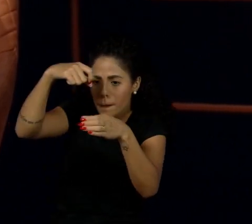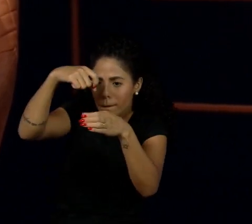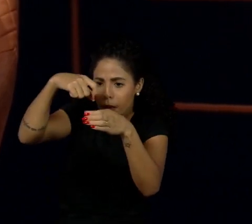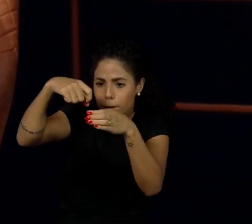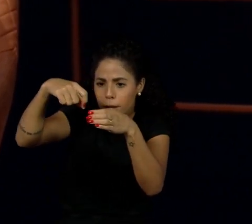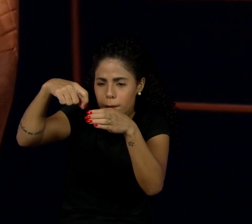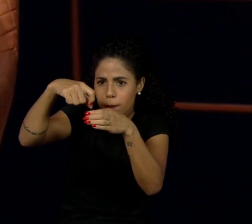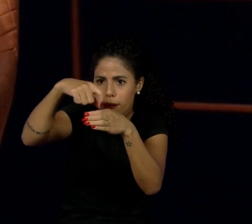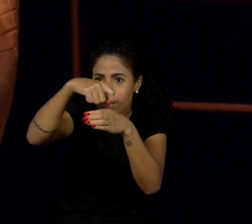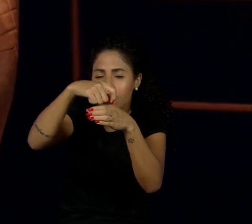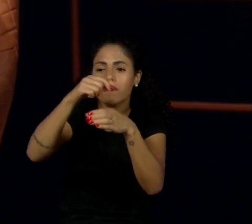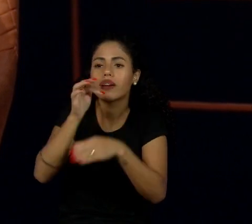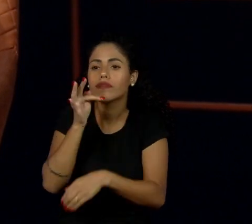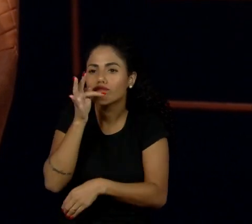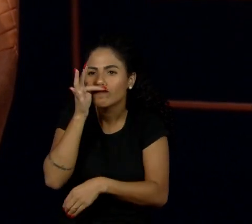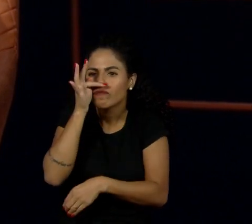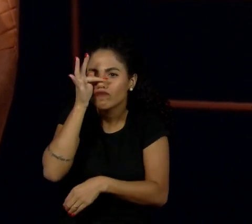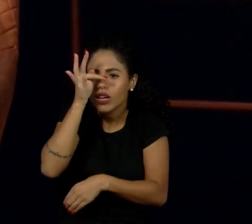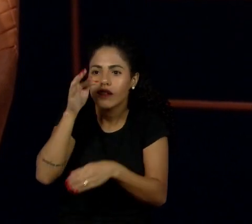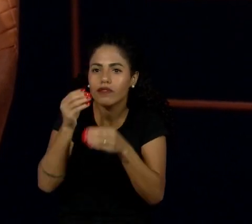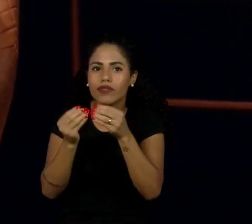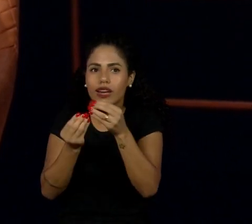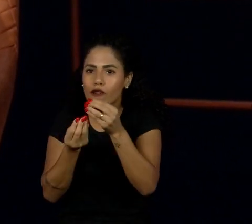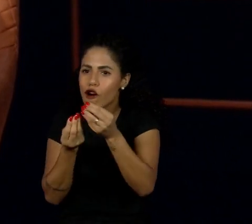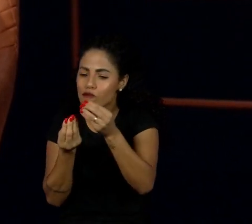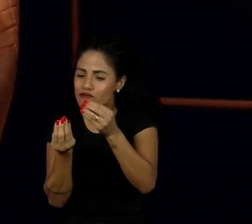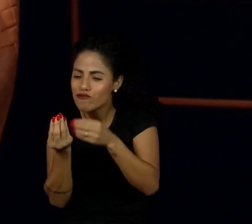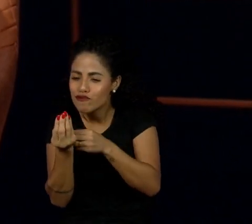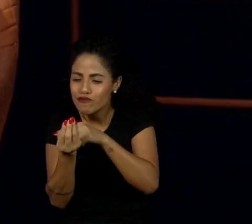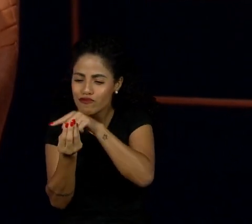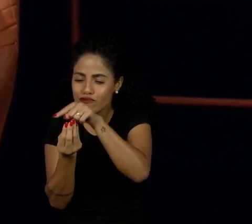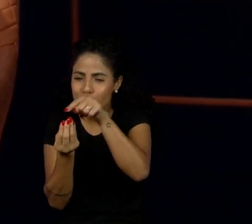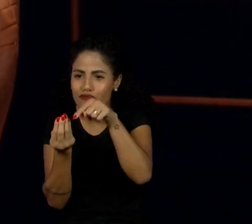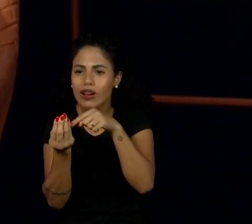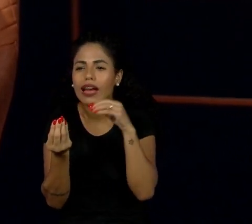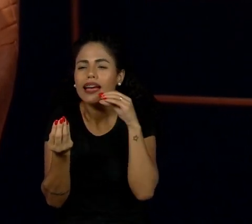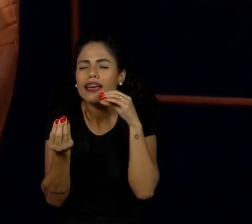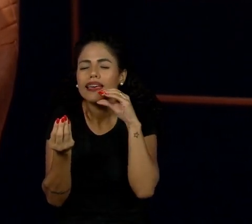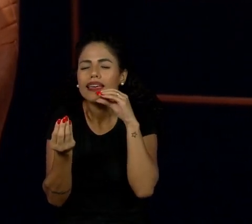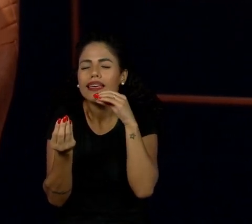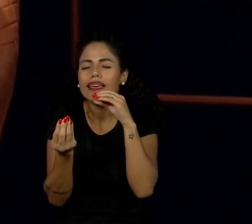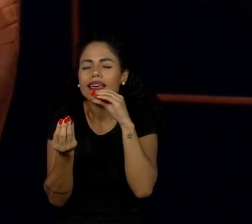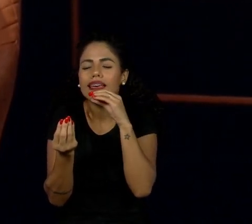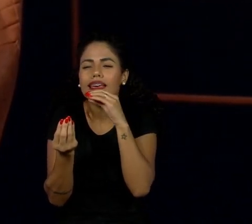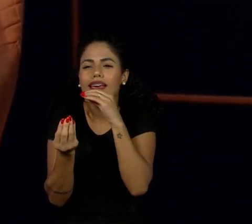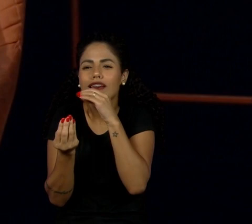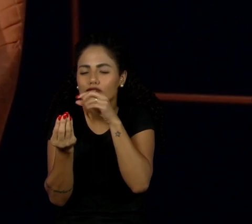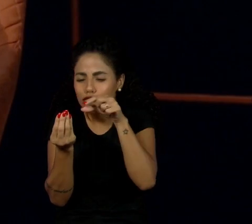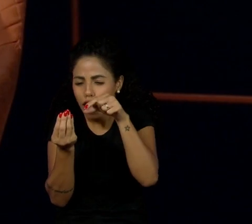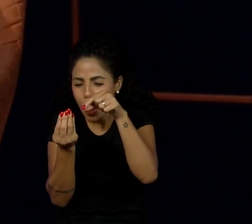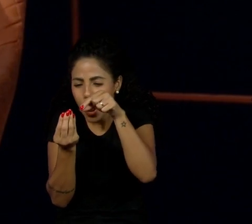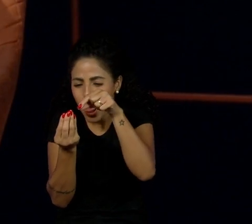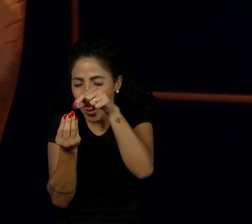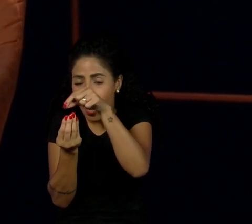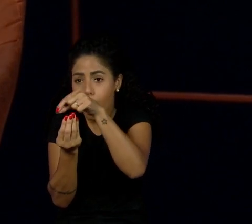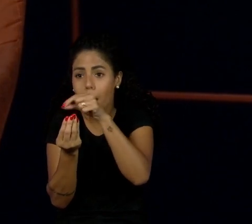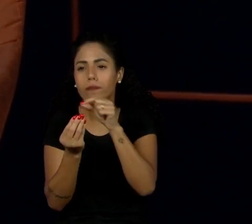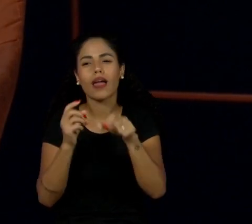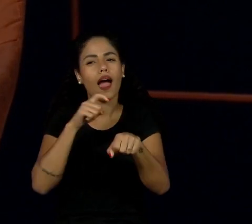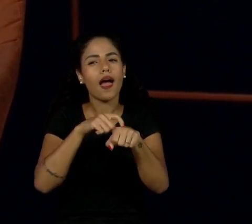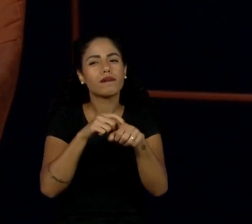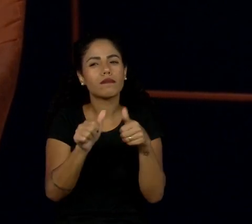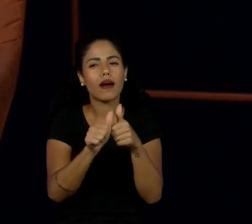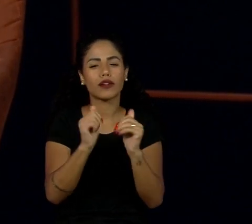da água, no morninho da flor da água, do pouco de sol que elas pegam ali. Conforme vem chegando o verão, as águas